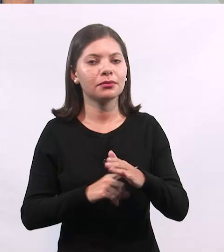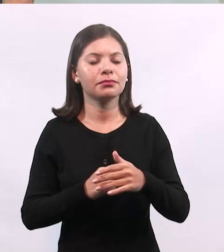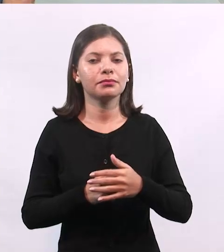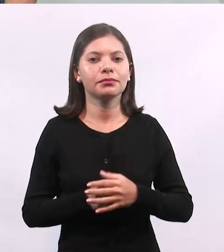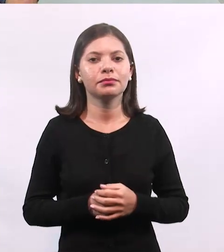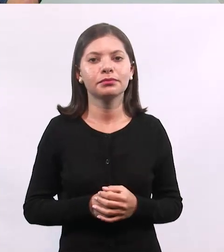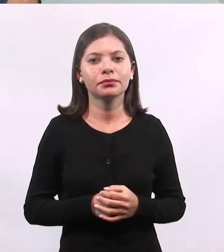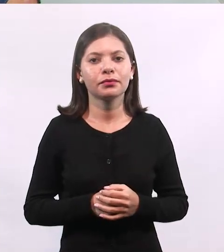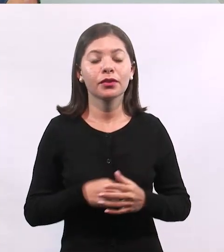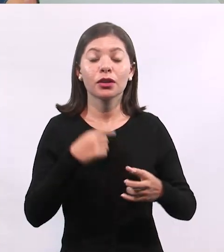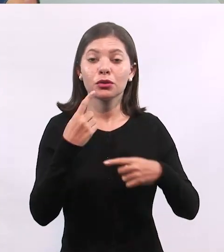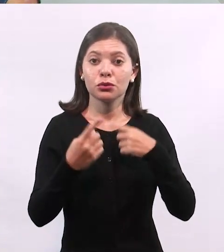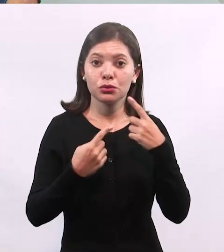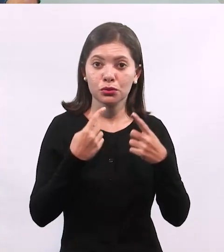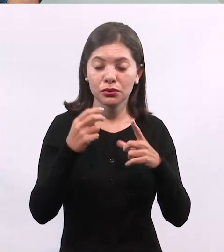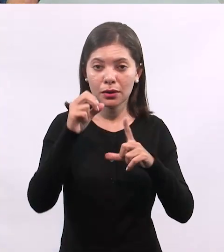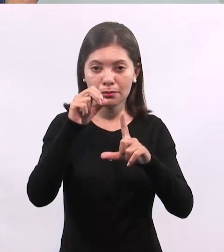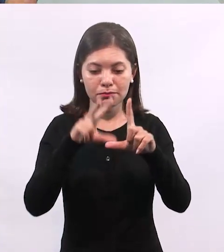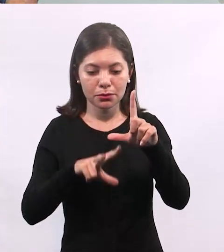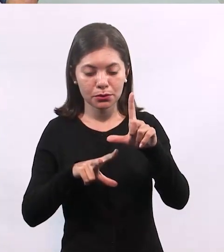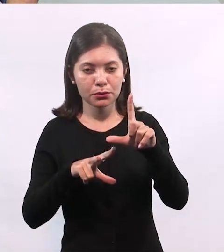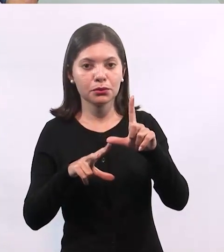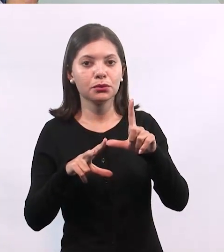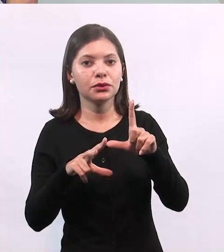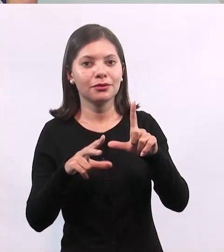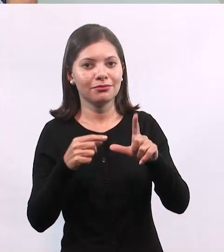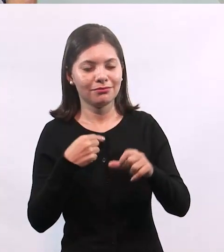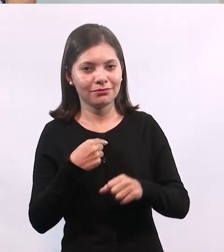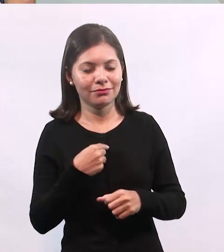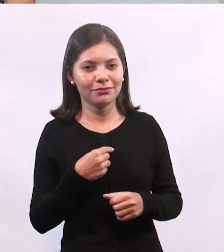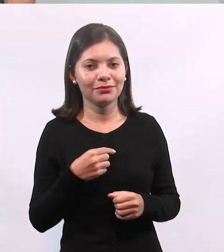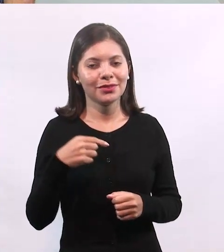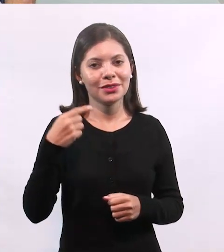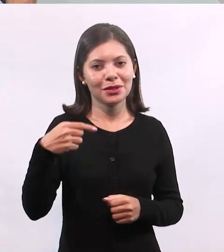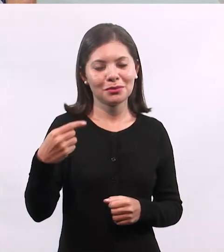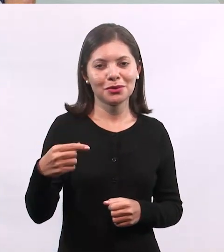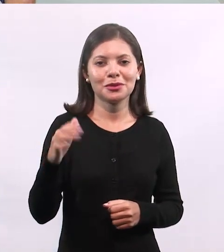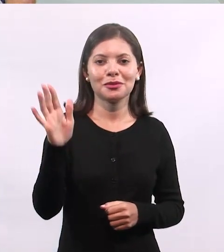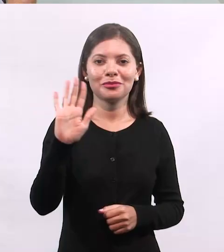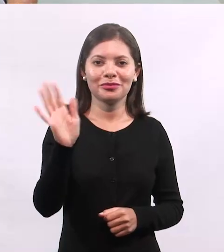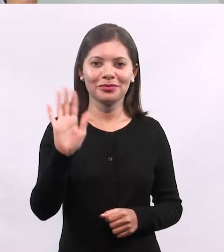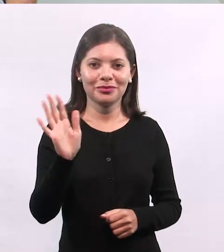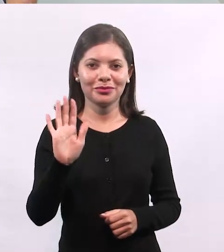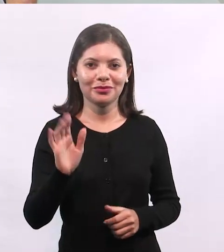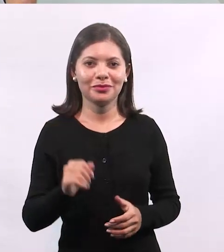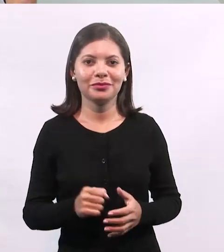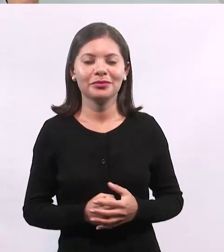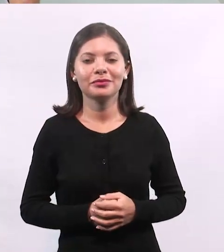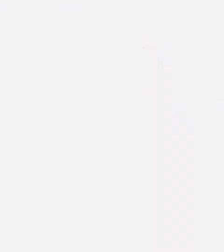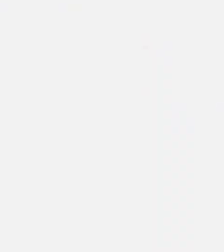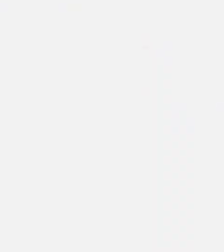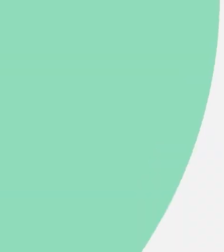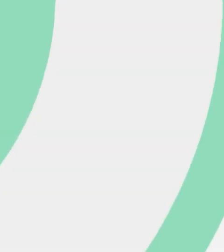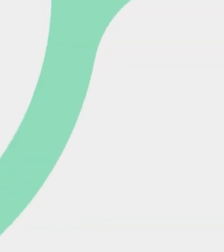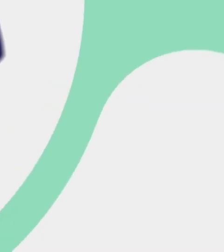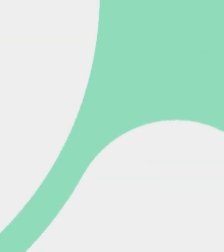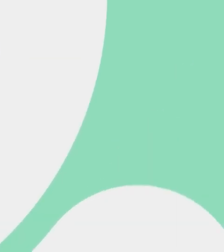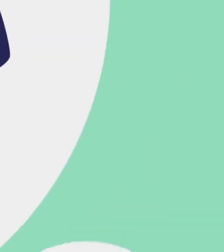probabilidade tá então qualquer dúvida procure no ambiente virtual e até a próxima